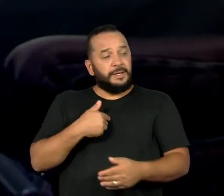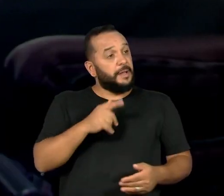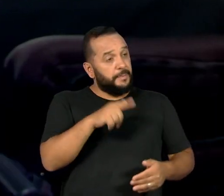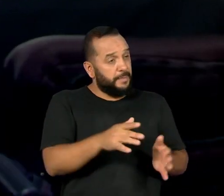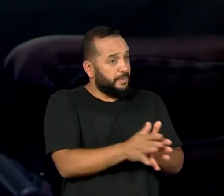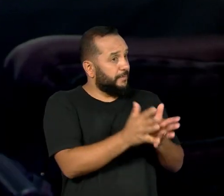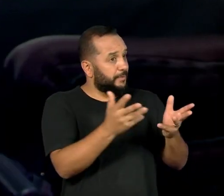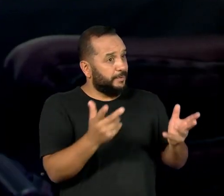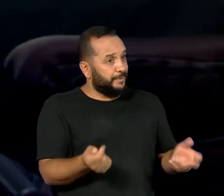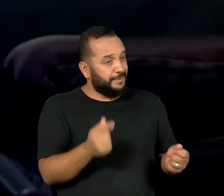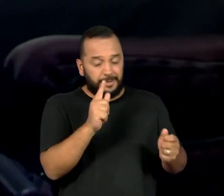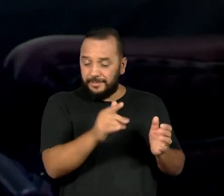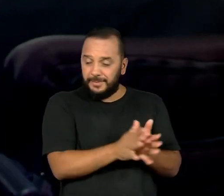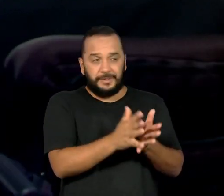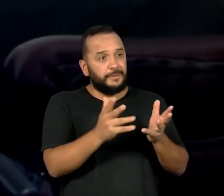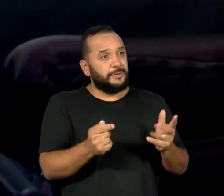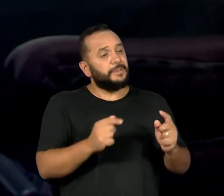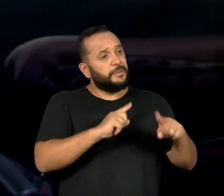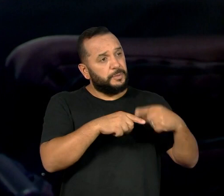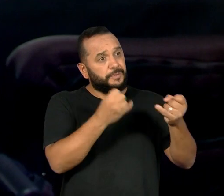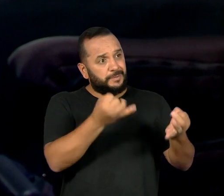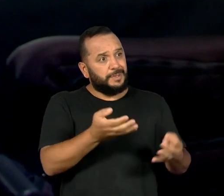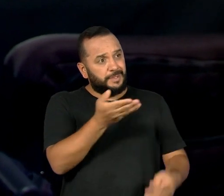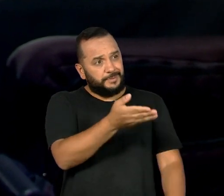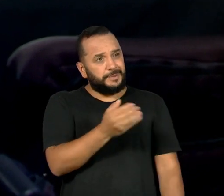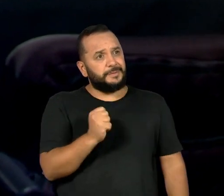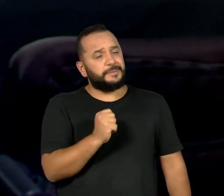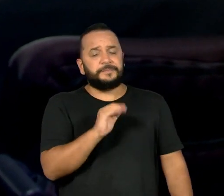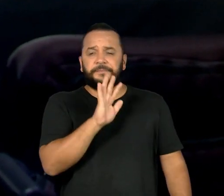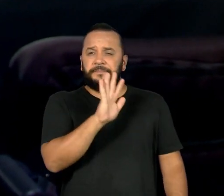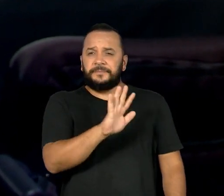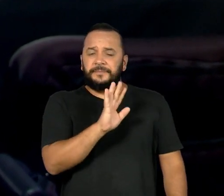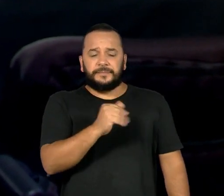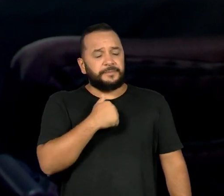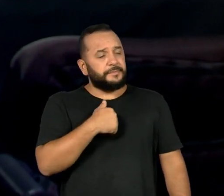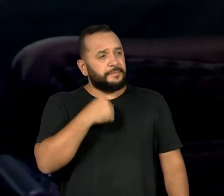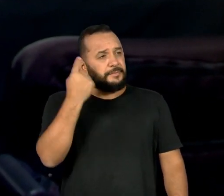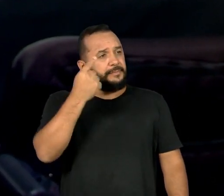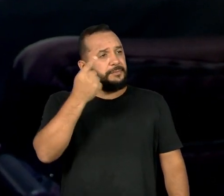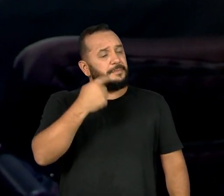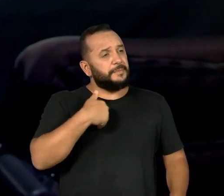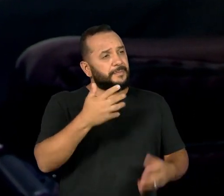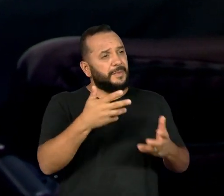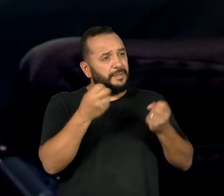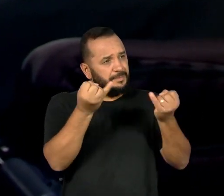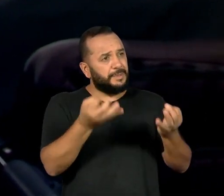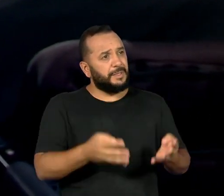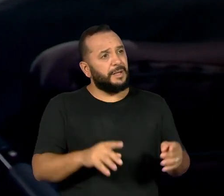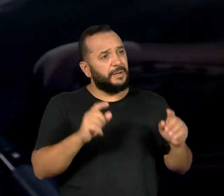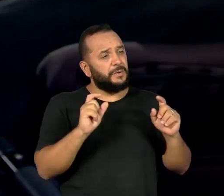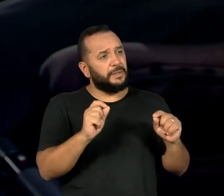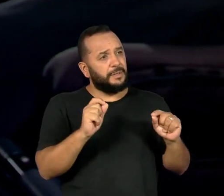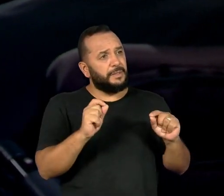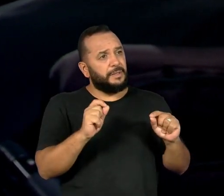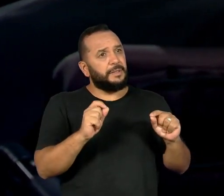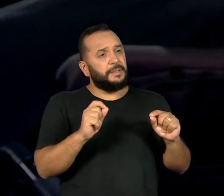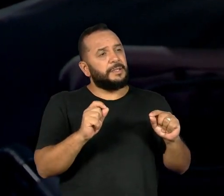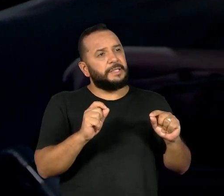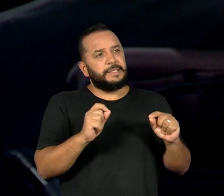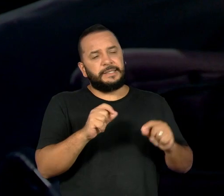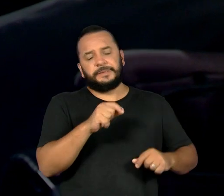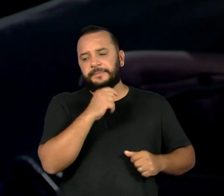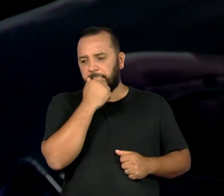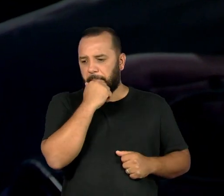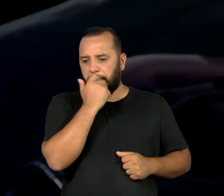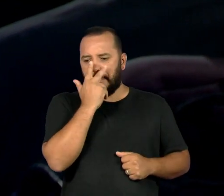é sensacional. Eu vou falar dele daqui a pouco, mas antes eu quero falar que você diz que a